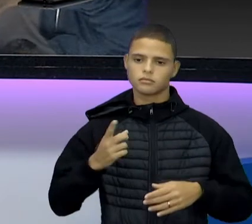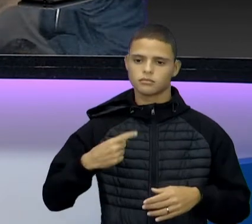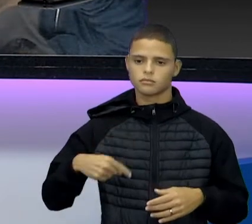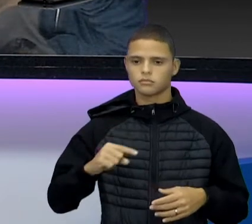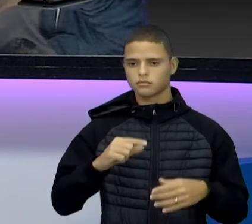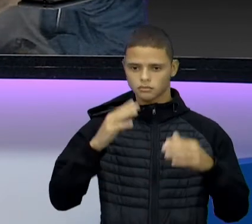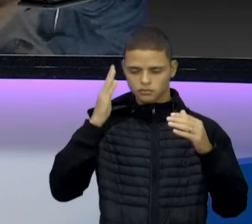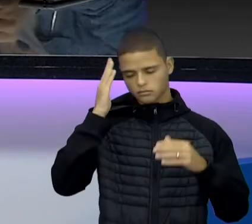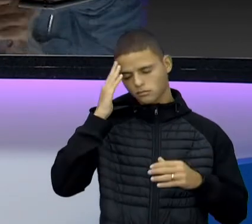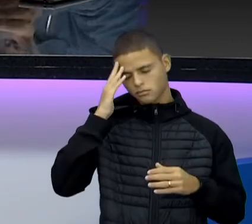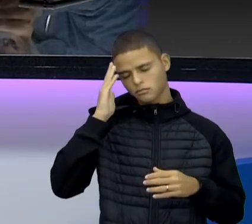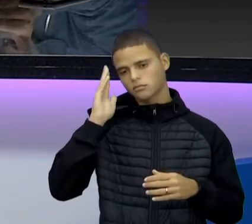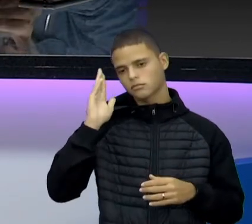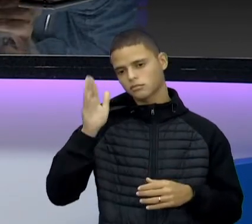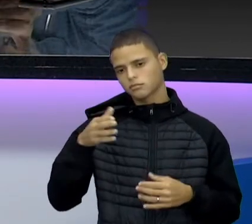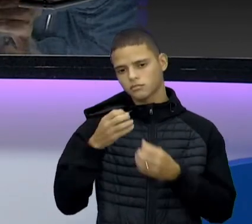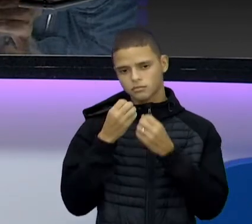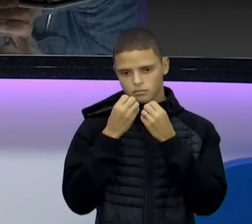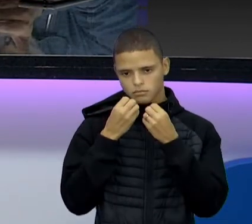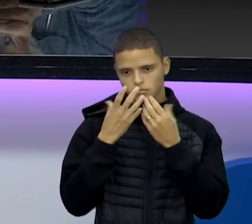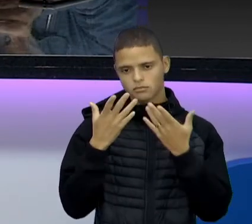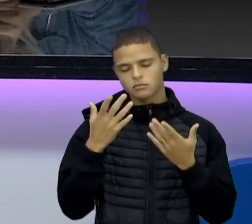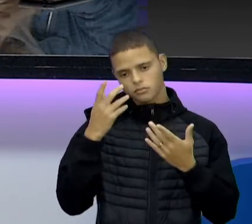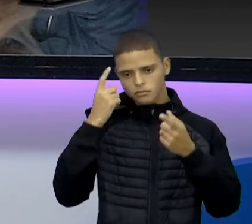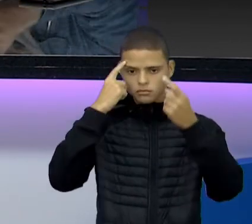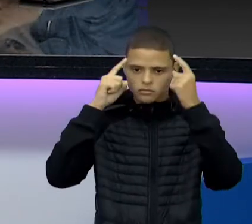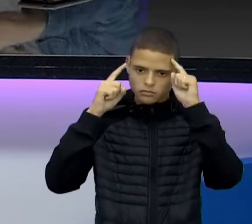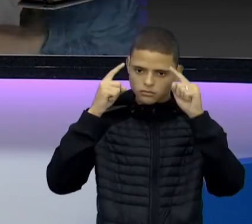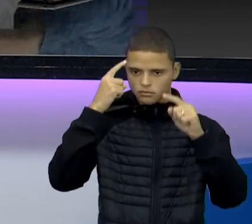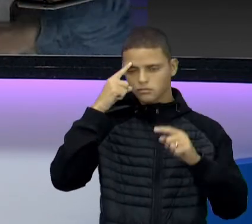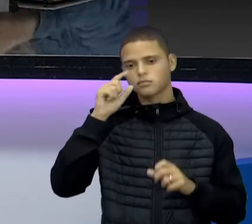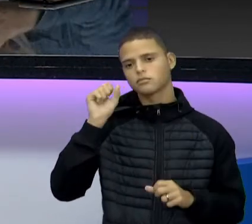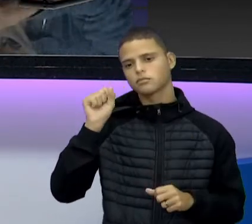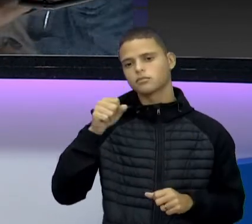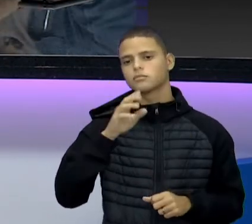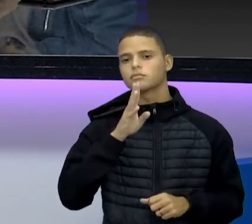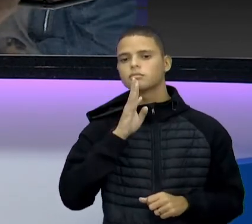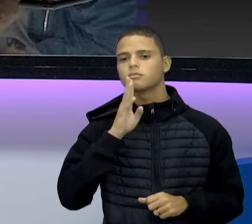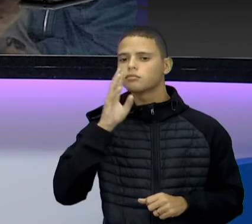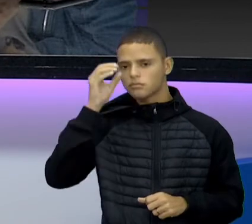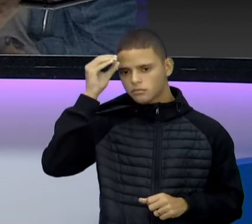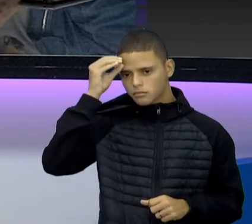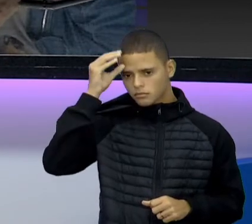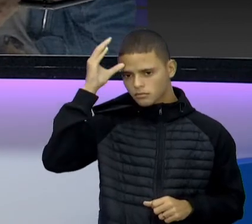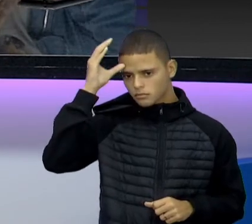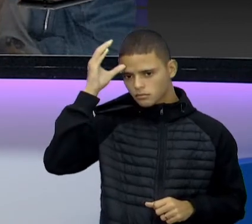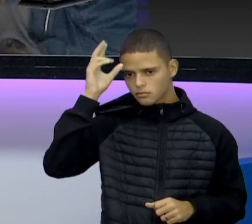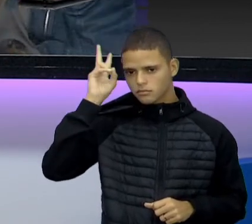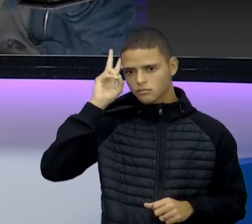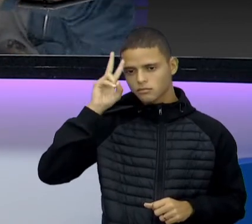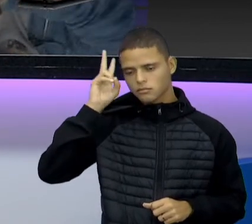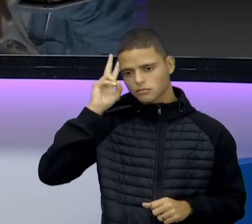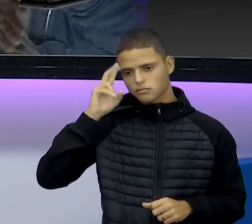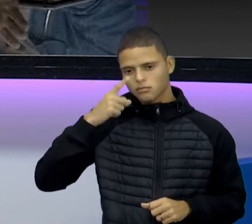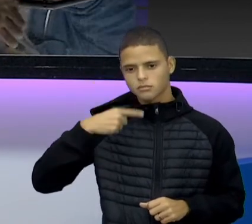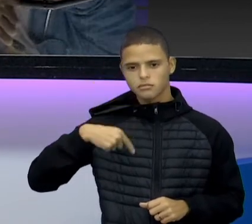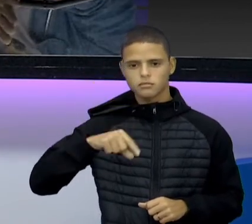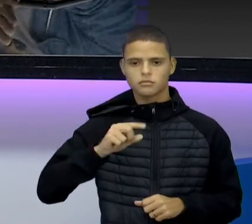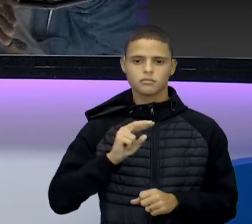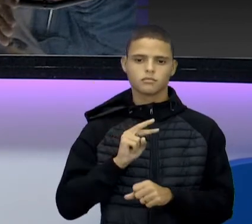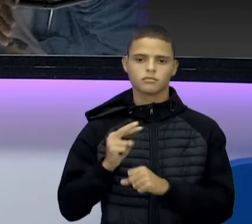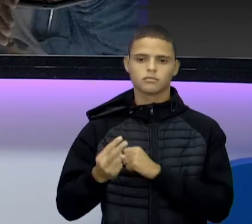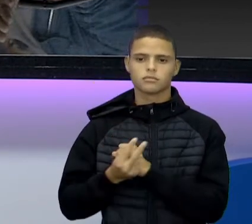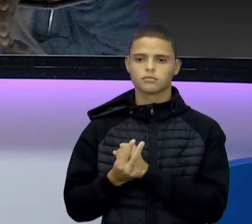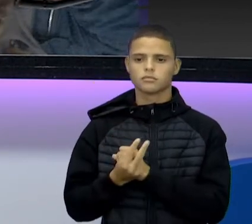armado de boas intenções, óbvio, armado de conhecimento, respaldado pela história, para se defender muito